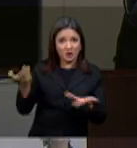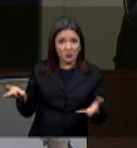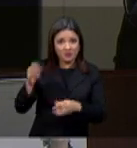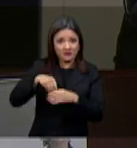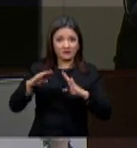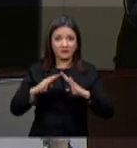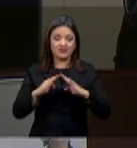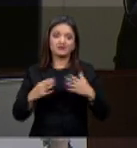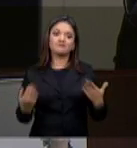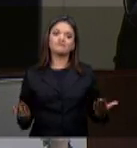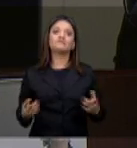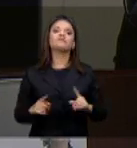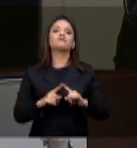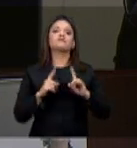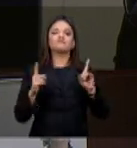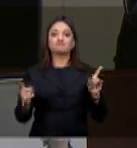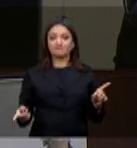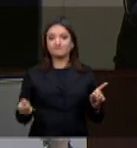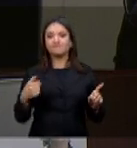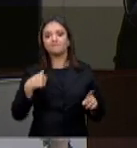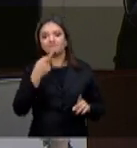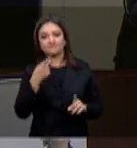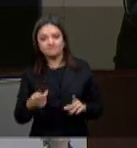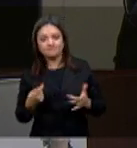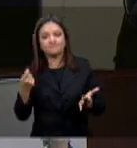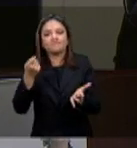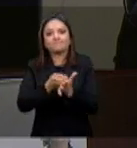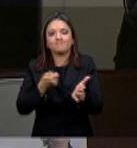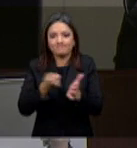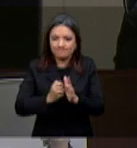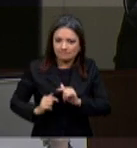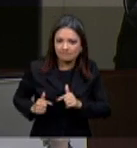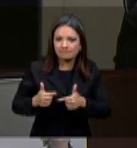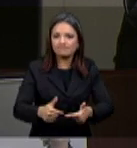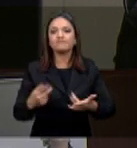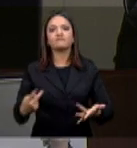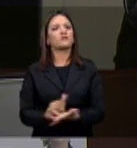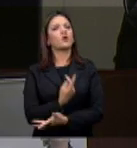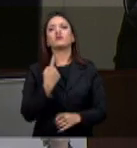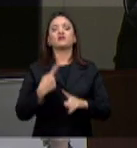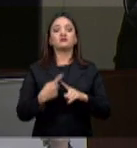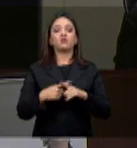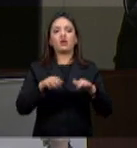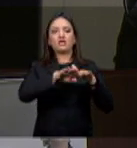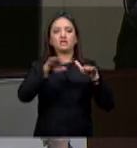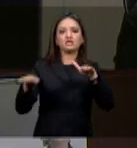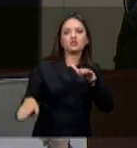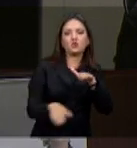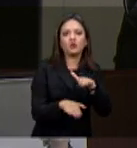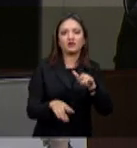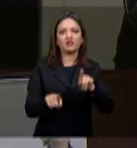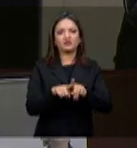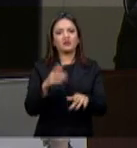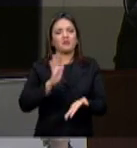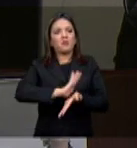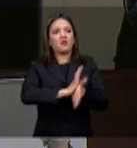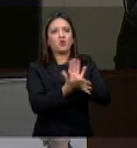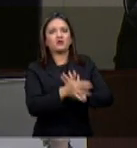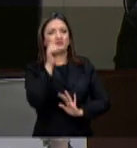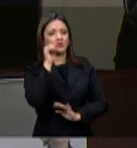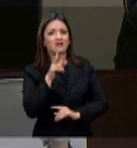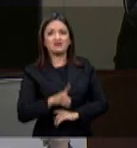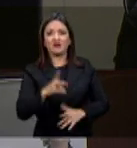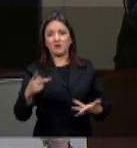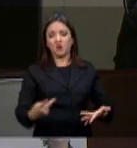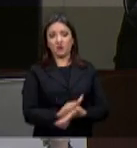estou eu a falar de causas e lutas. Isso acontece justamente porque a desigualdade e a misoginia sempre estiveram entre nós. E